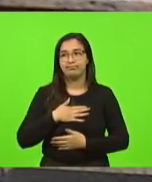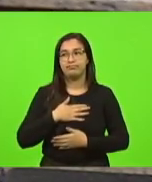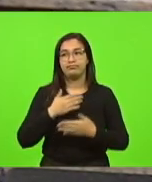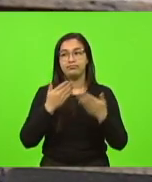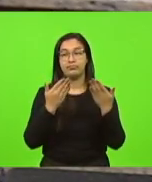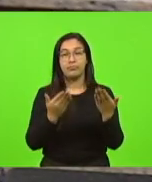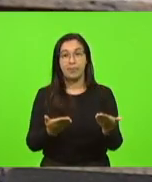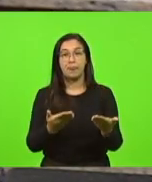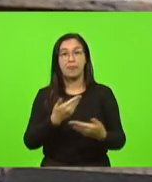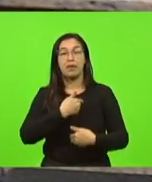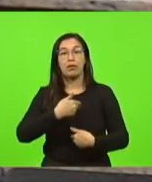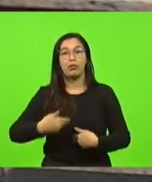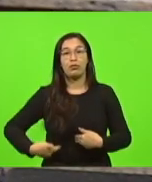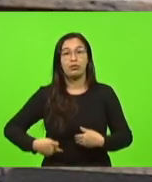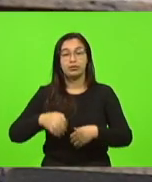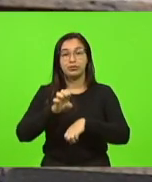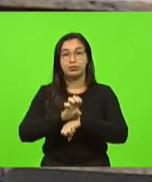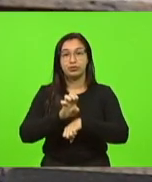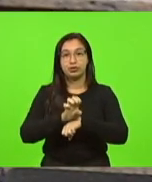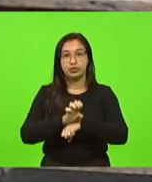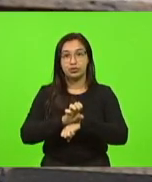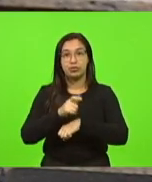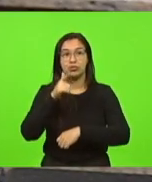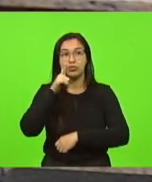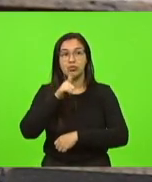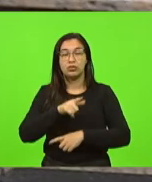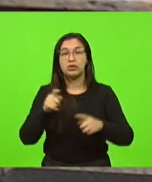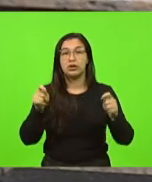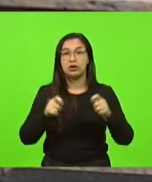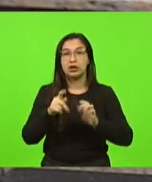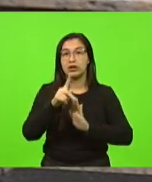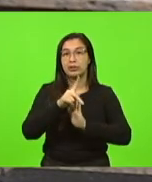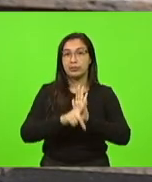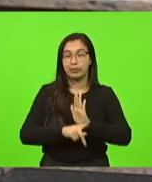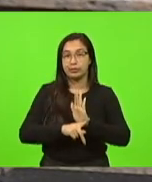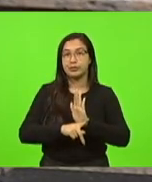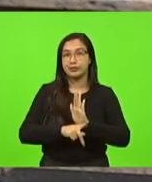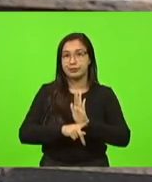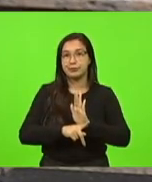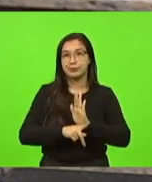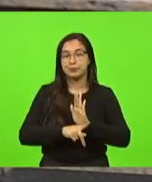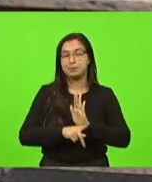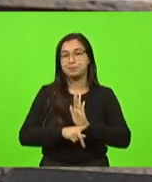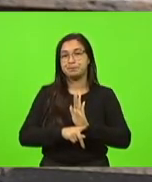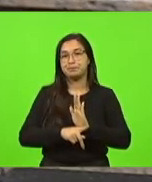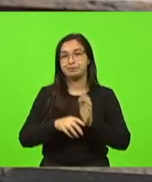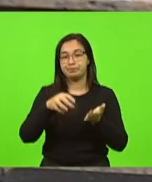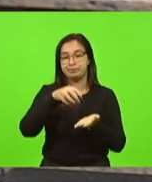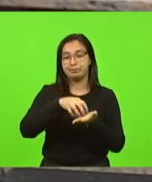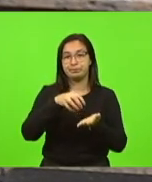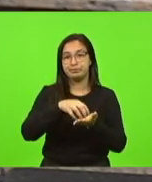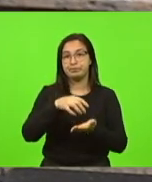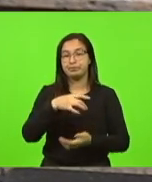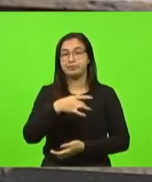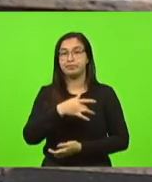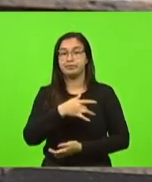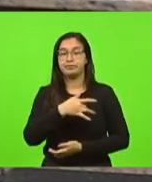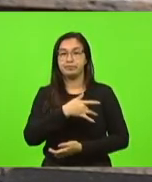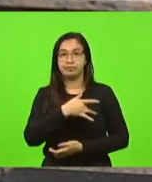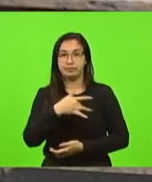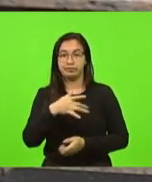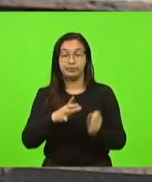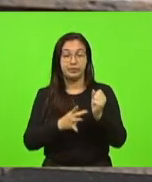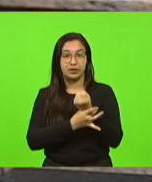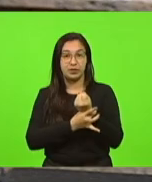do governo do Estado em avançar nesse projeto, o Centro de Segurança de Blumenau. Era isso, senhor presidente. Obrigado